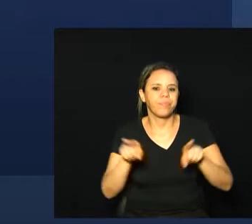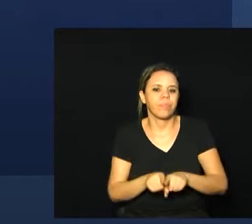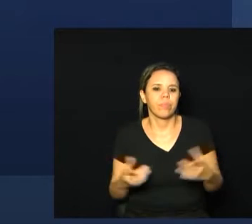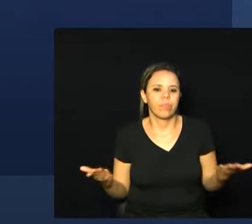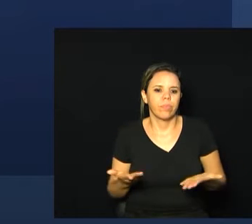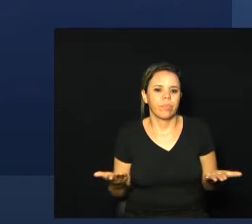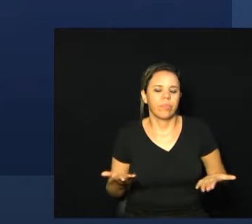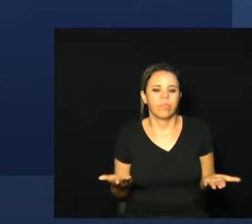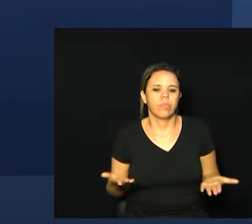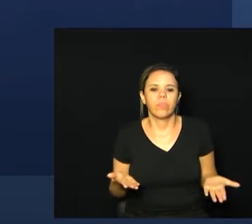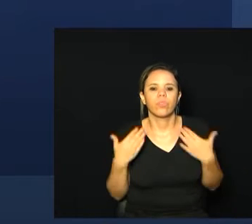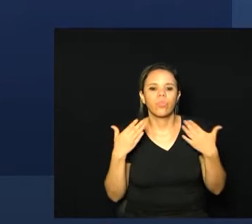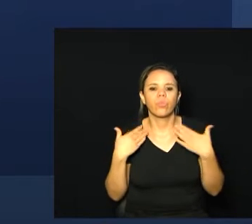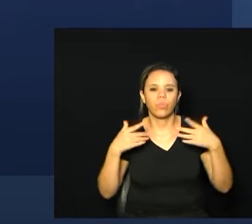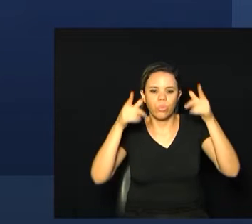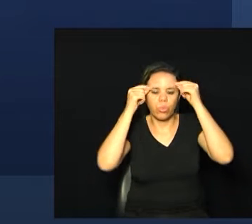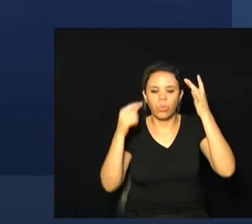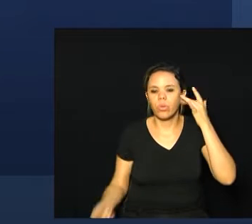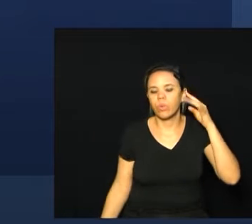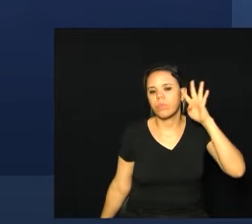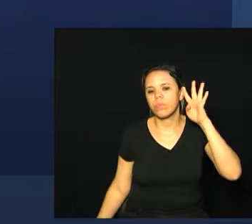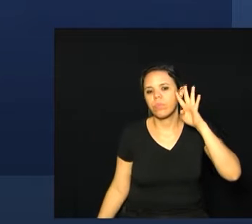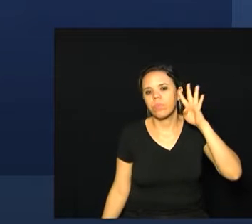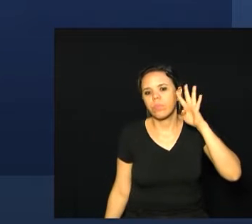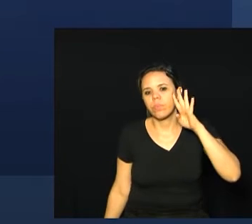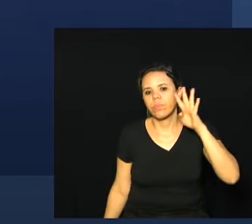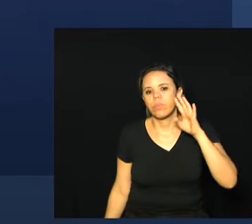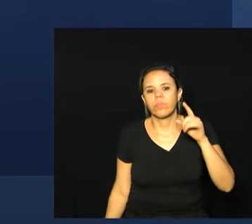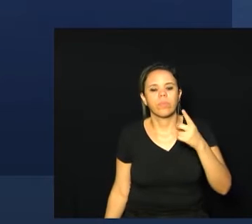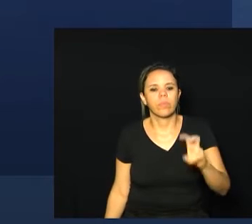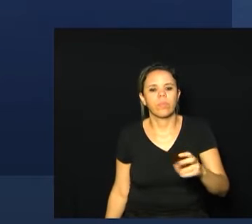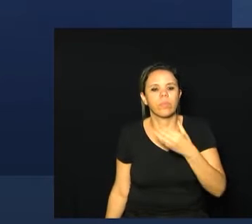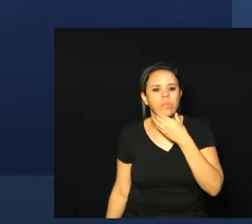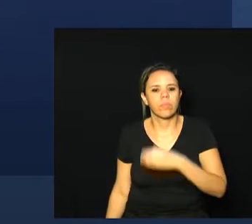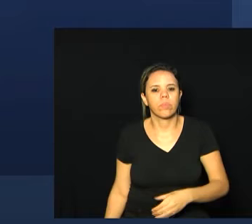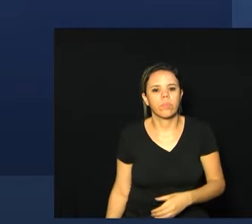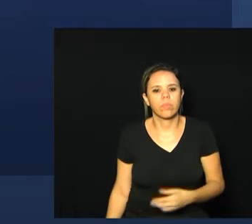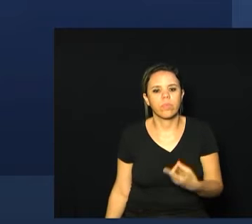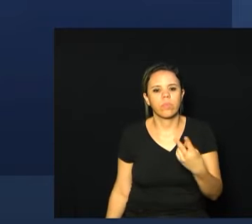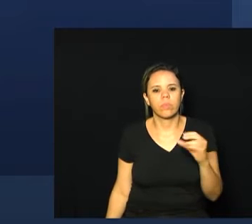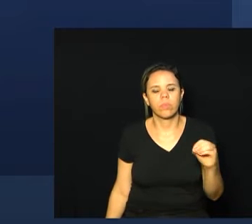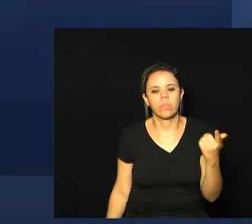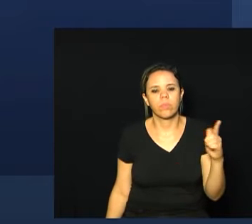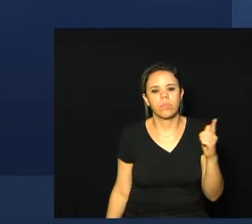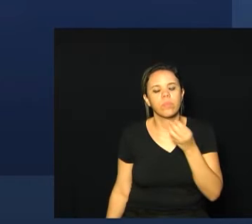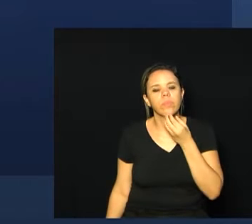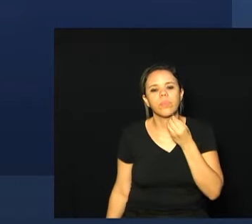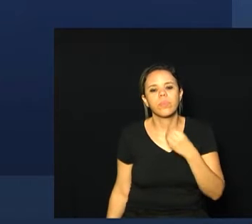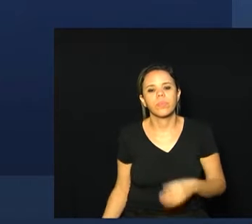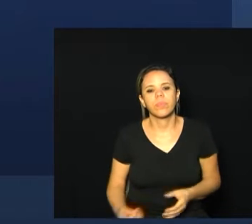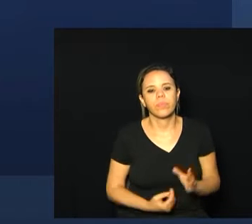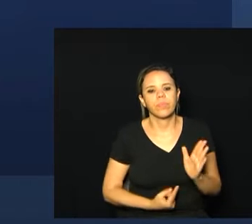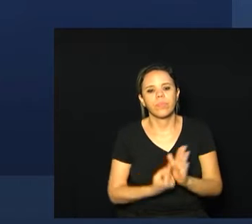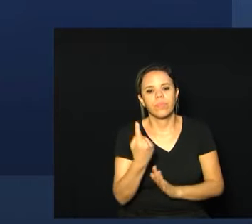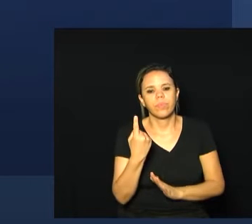hoje um pouquinho mais fresco e amanhã na quarta-feira, 15 de dezembro, mínima de 20 graus, ainda uma mínima